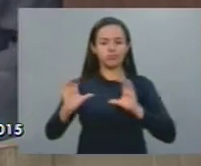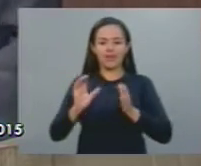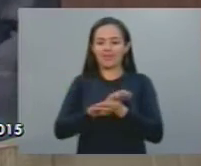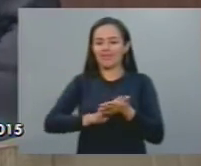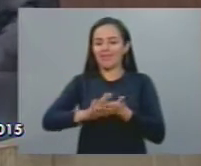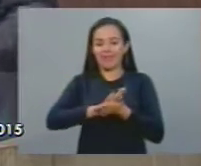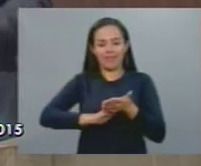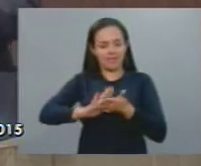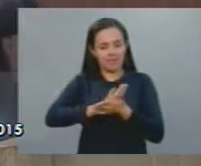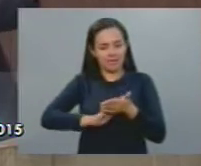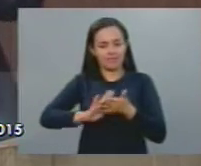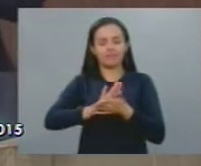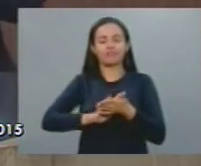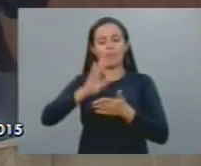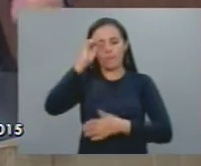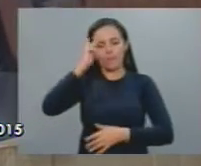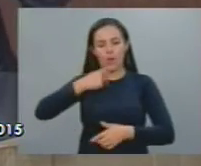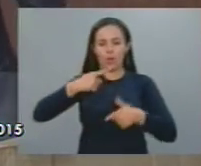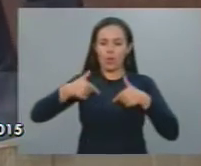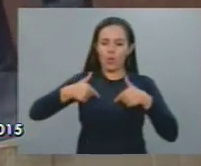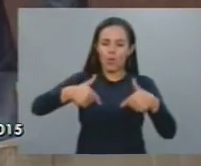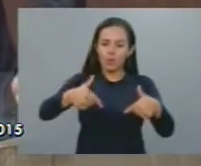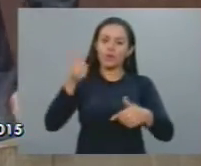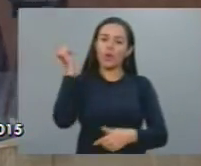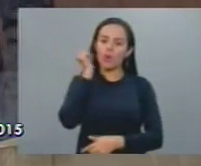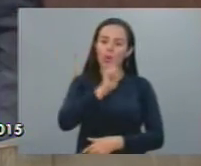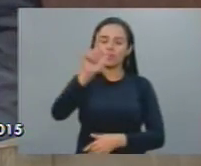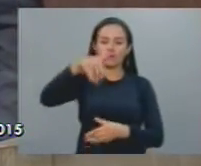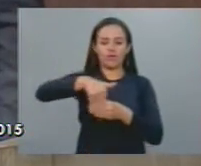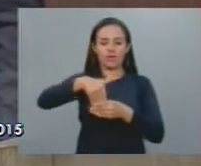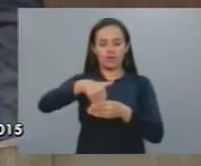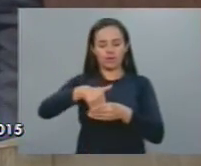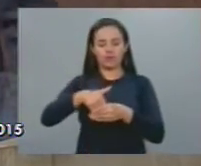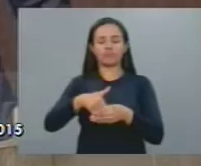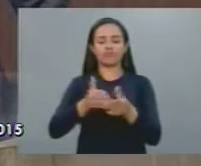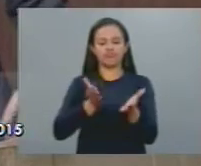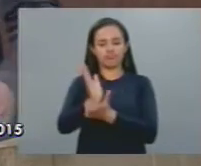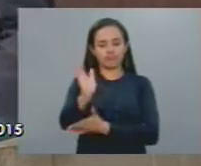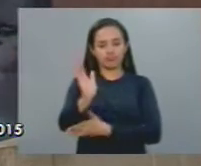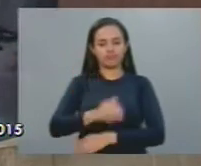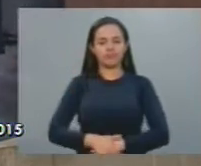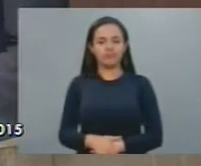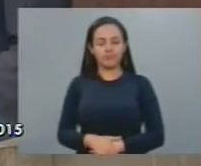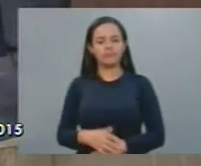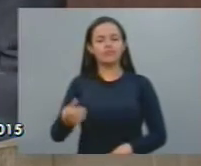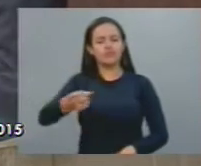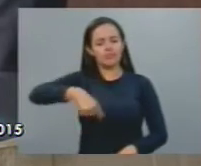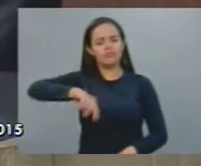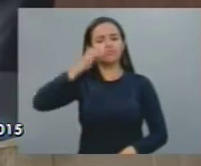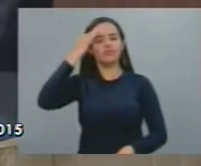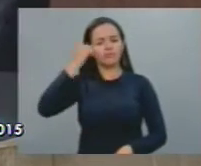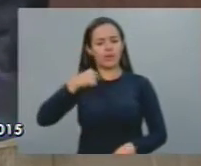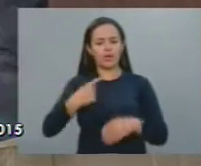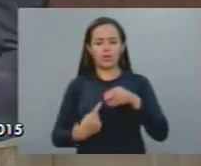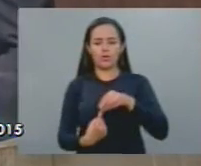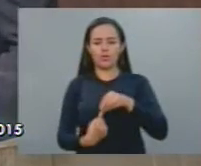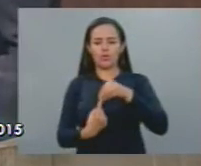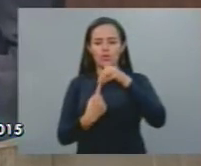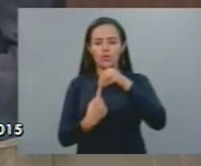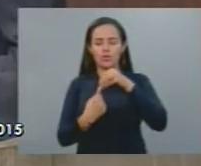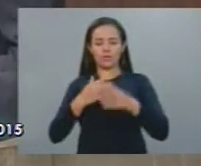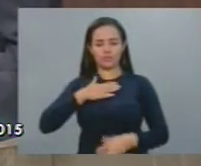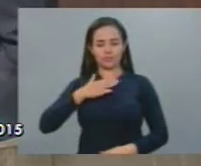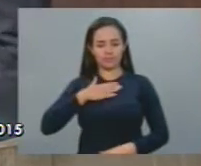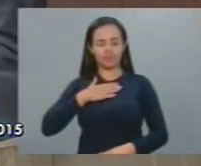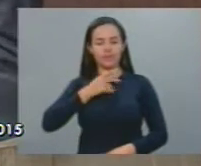cadeira. Nós sabemos, e eu sei aqui, que sou minoria absoluta. Isso, obviamente,